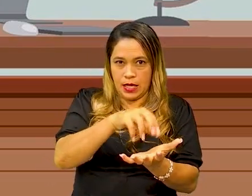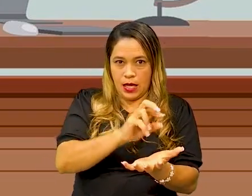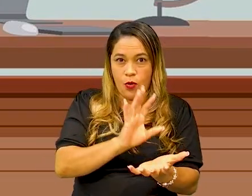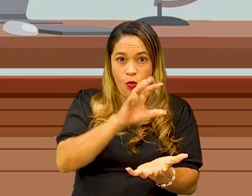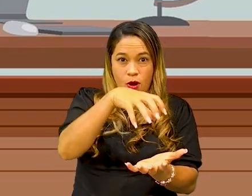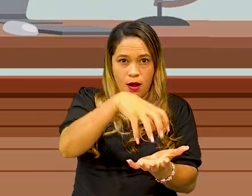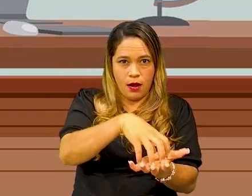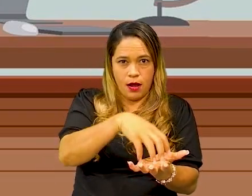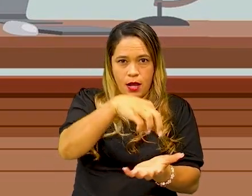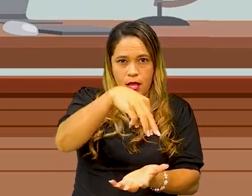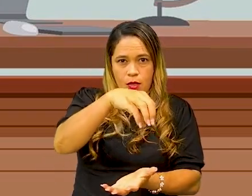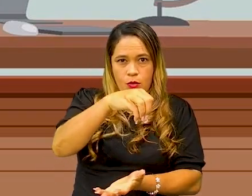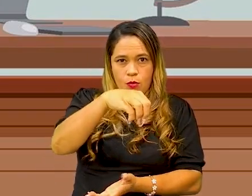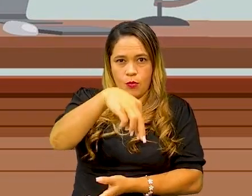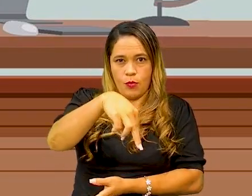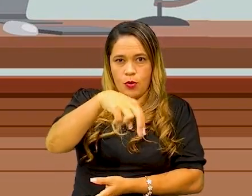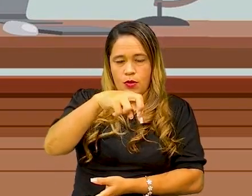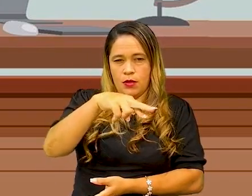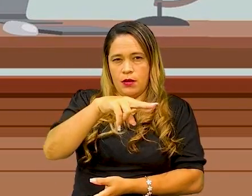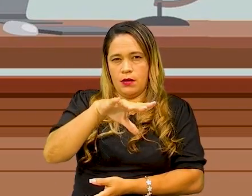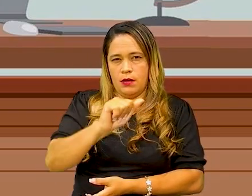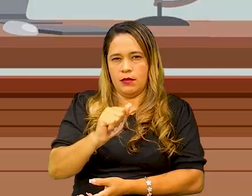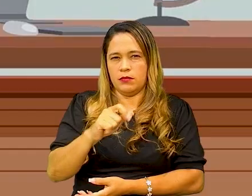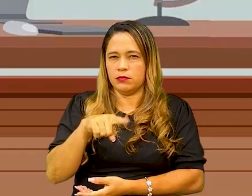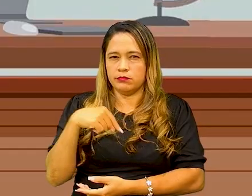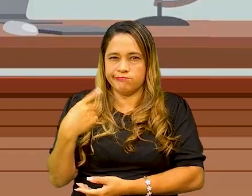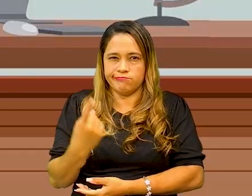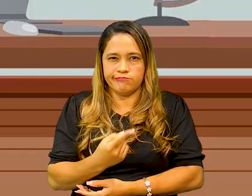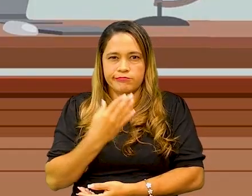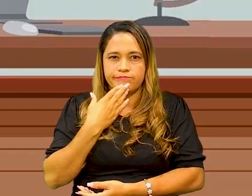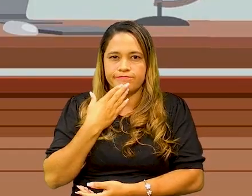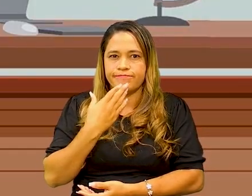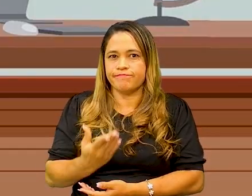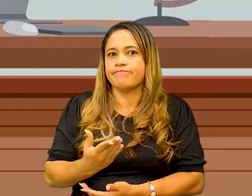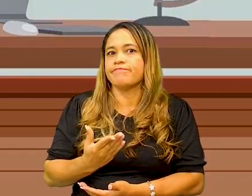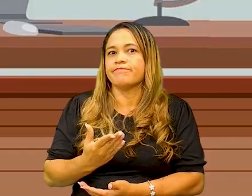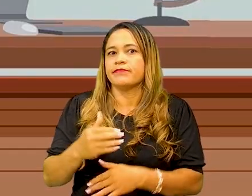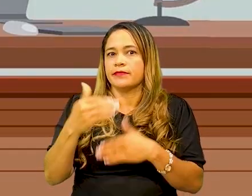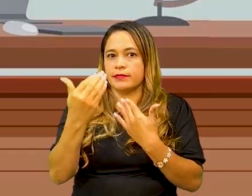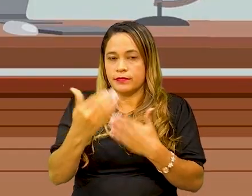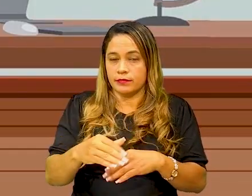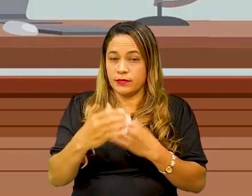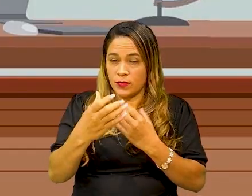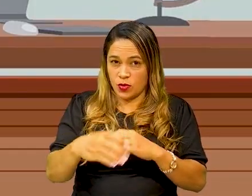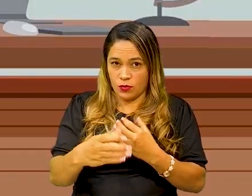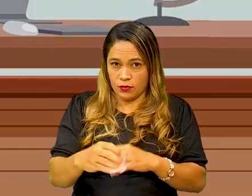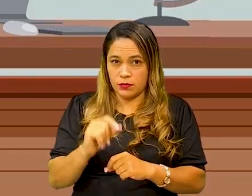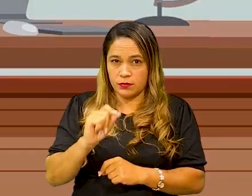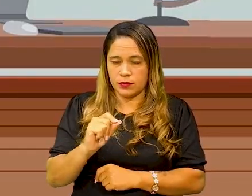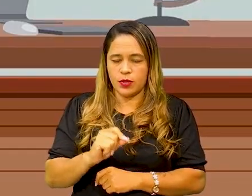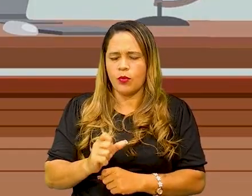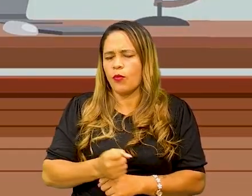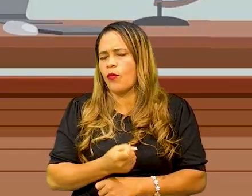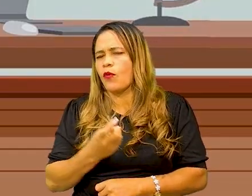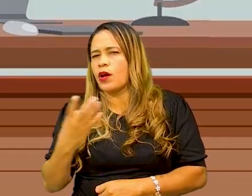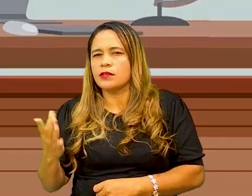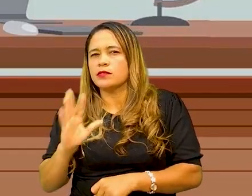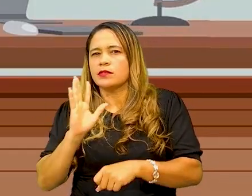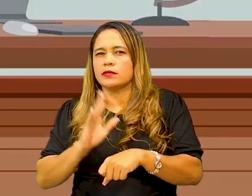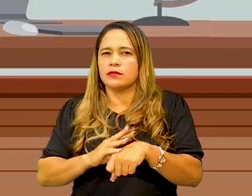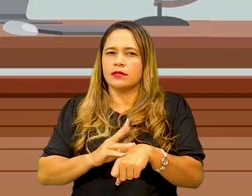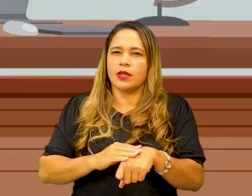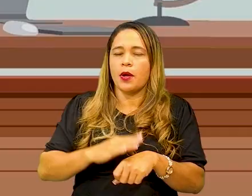nesse primeiro módulo, o que a gente mais é cobrado nessas provas de concursos é exatamente isso. Quais são essas doenças e